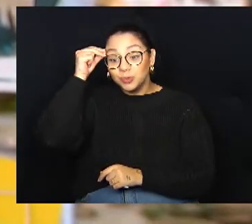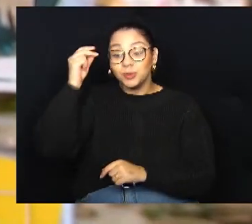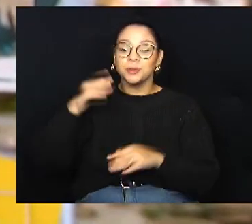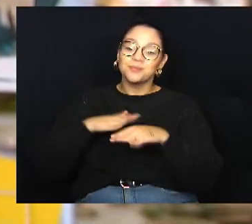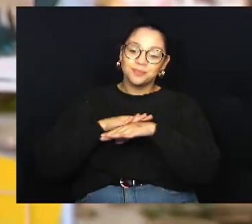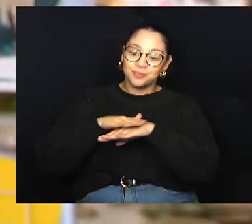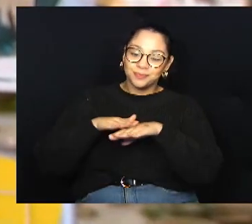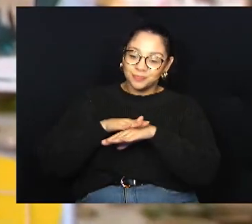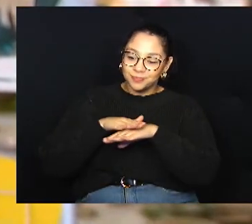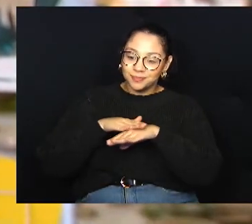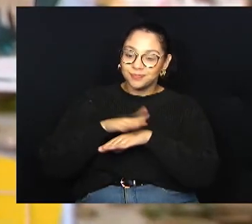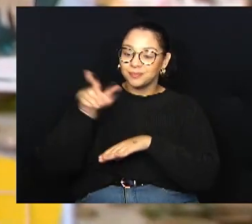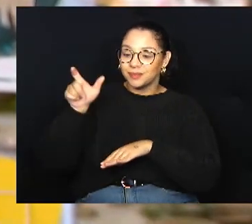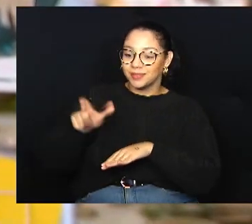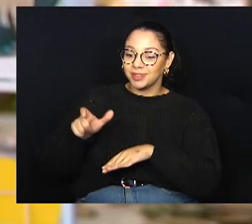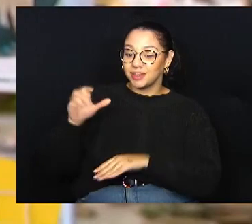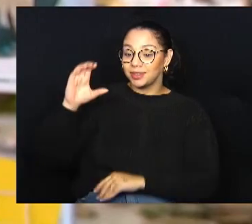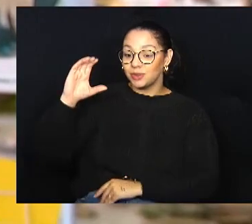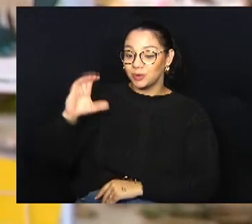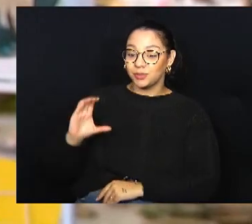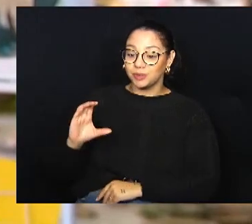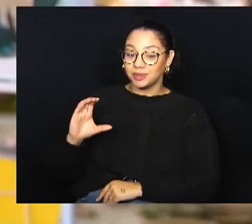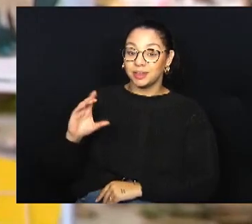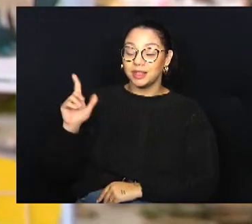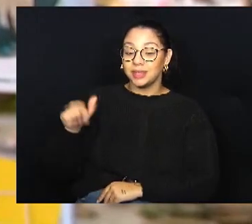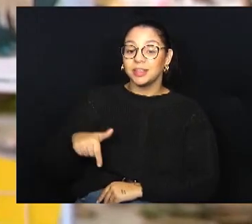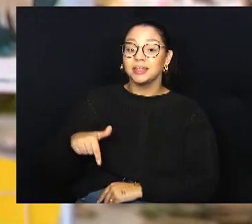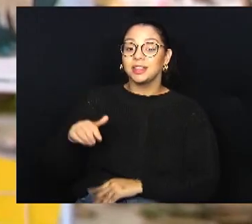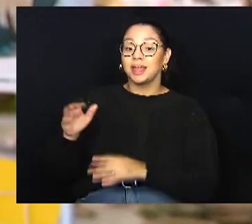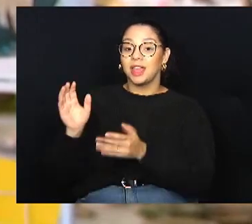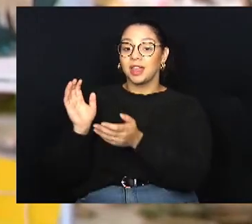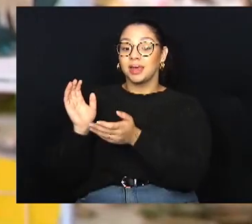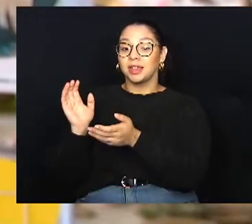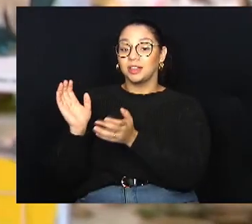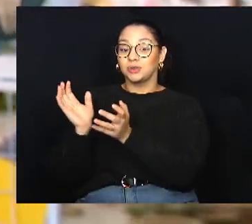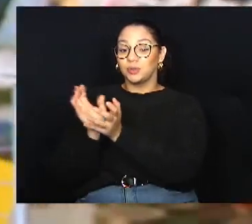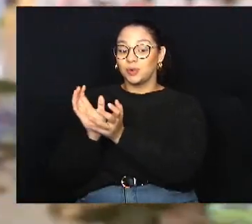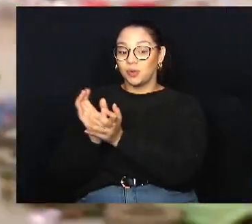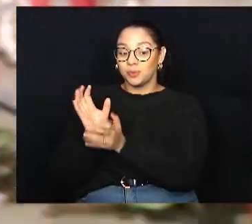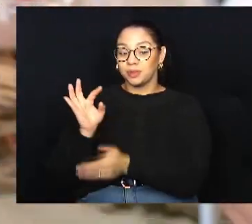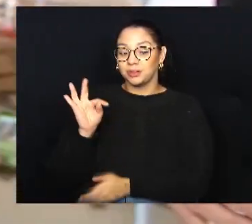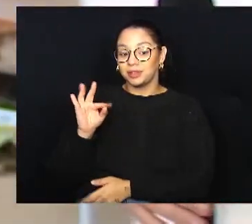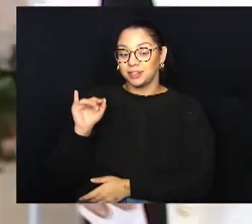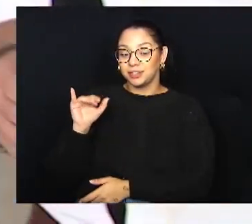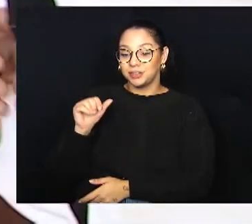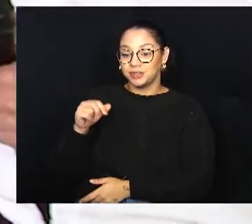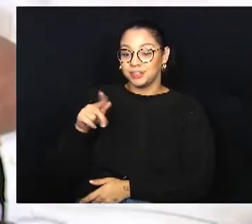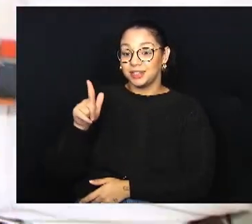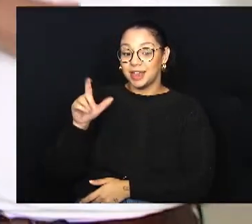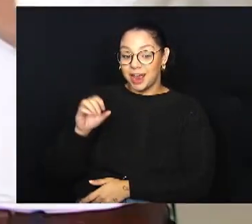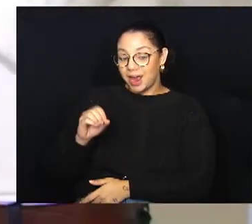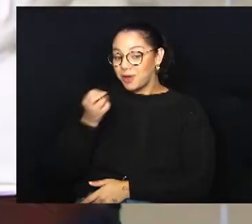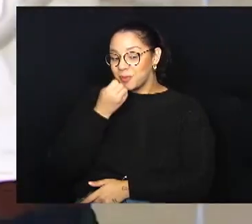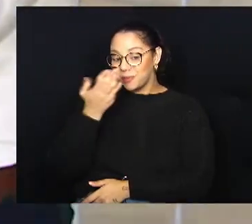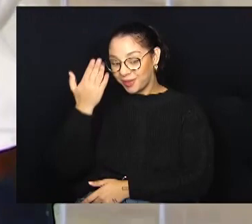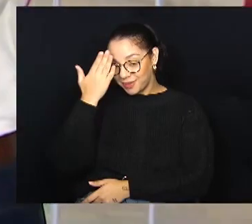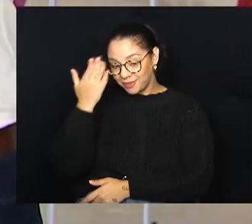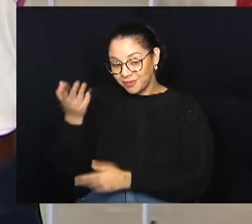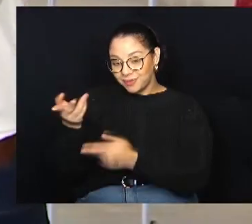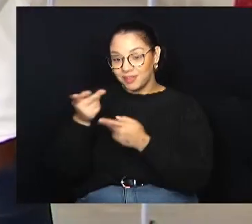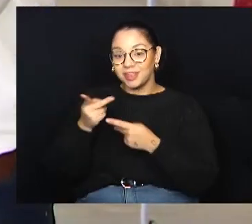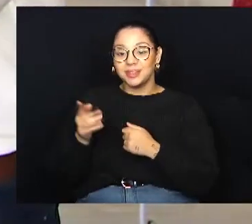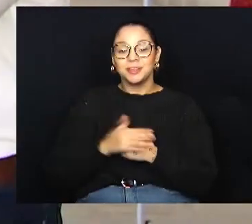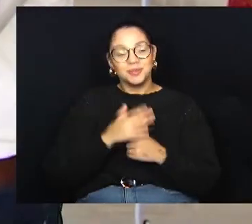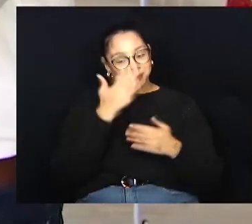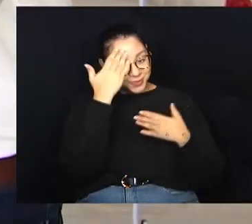com o coordenador do Comitê do Plano da Primeira Infância Campineira, Thiago Ferrari. Seja bem-vindo. Muito